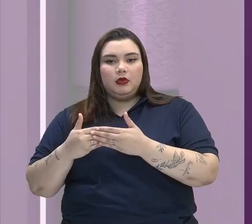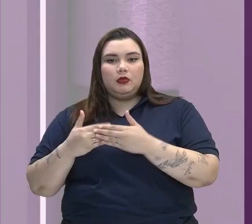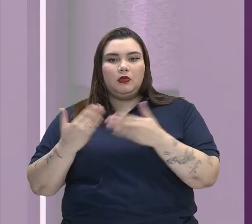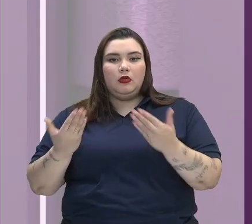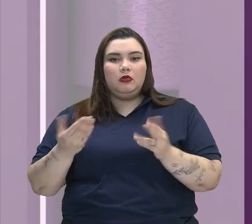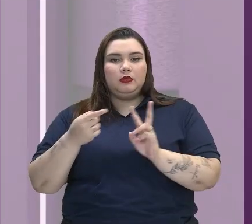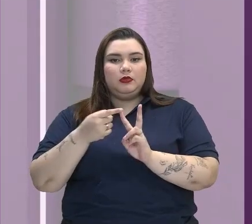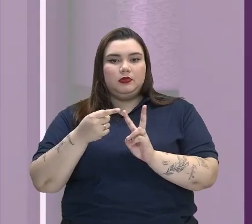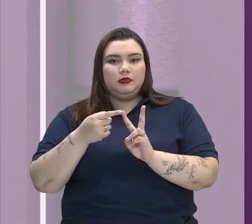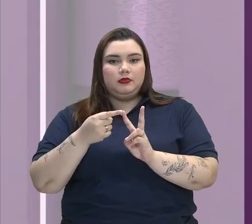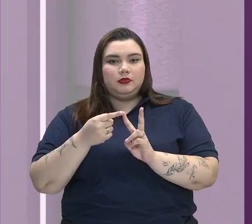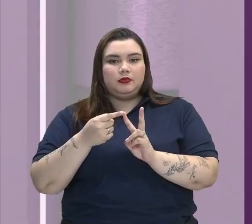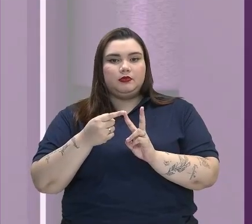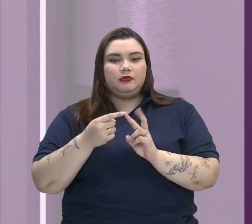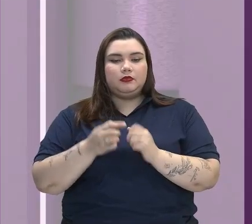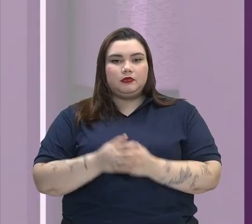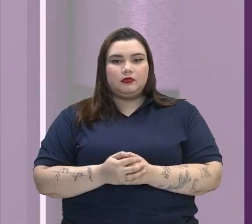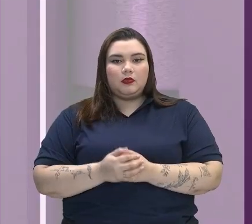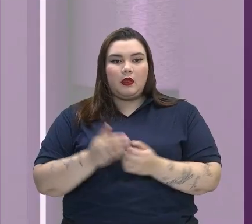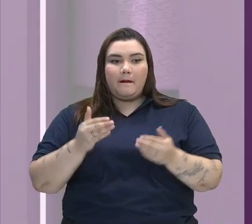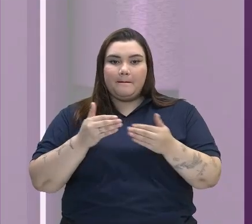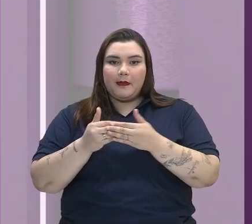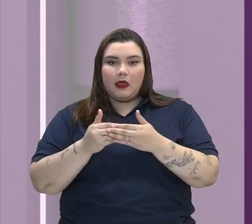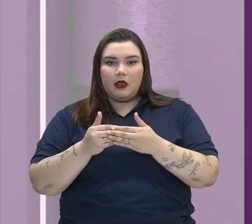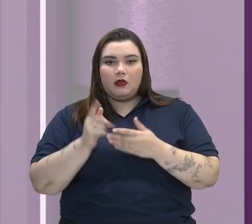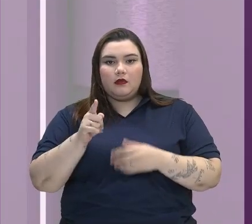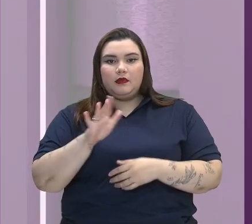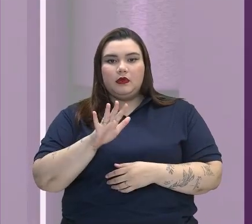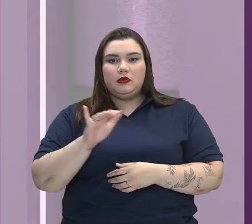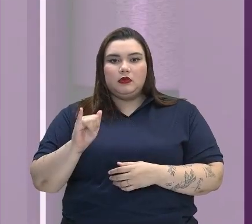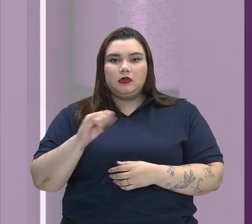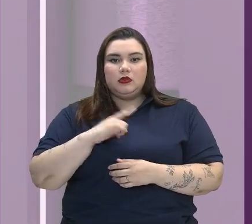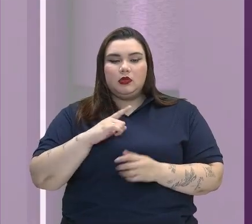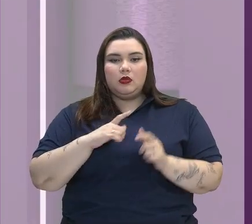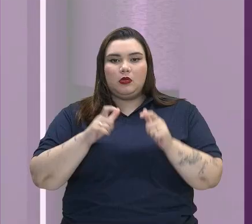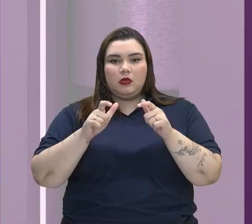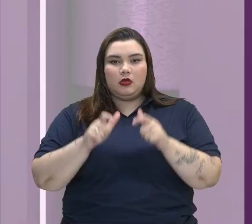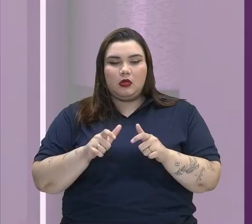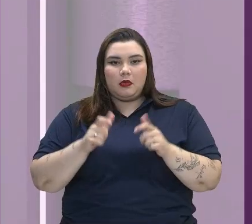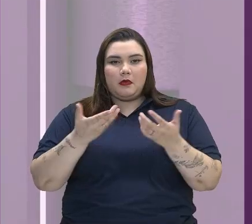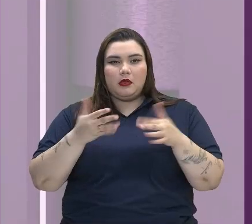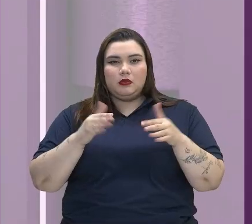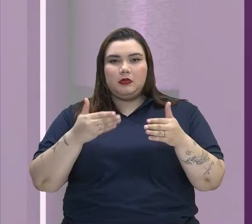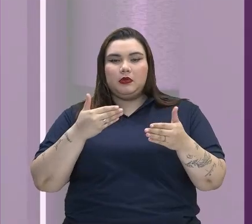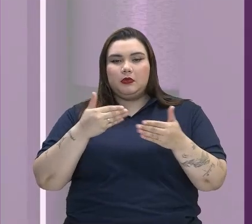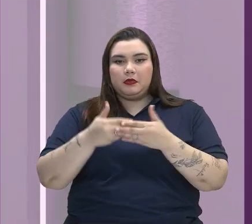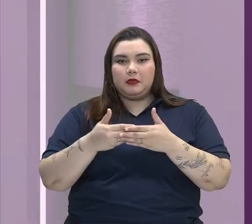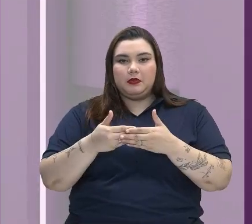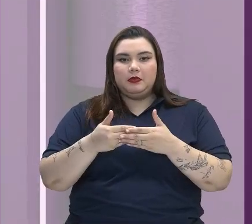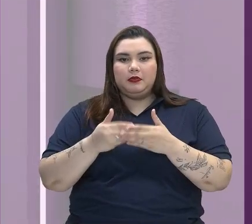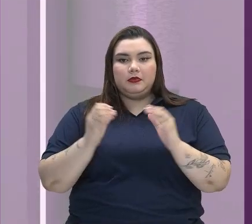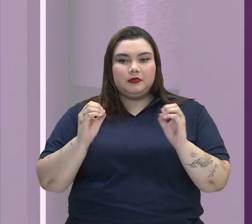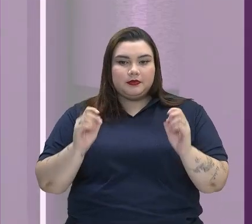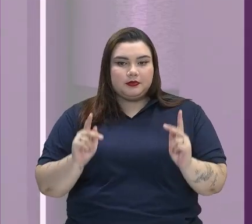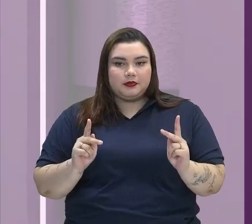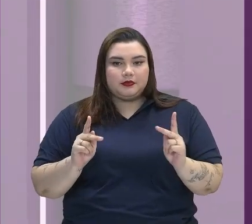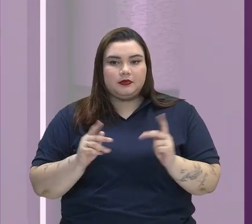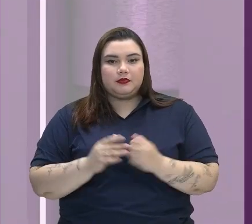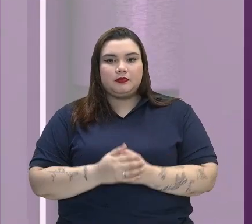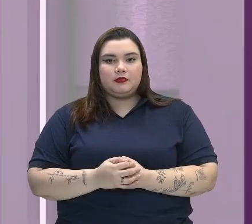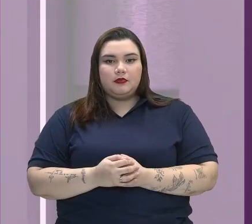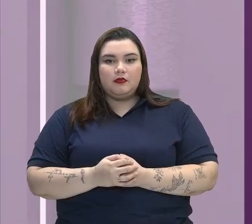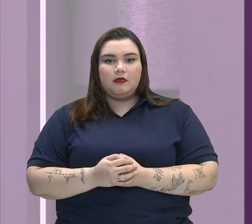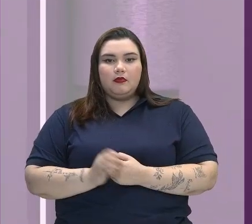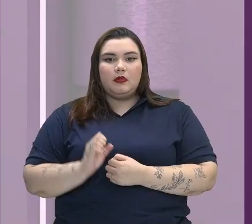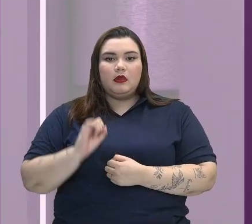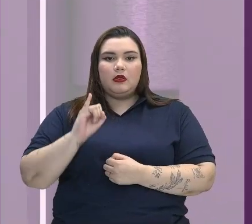raiz? Onde ele estiver mais próximo, então você vai fazer uma localização aproximada ali na reta numérica, tá certo? E